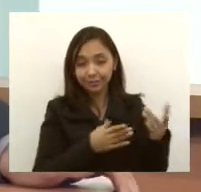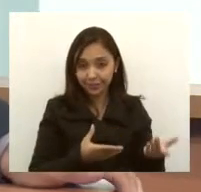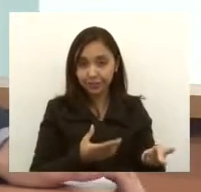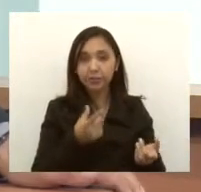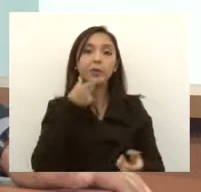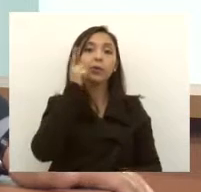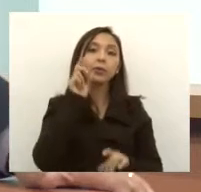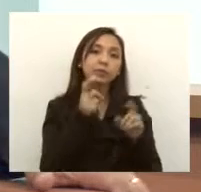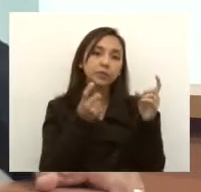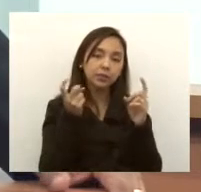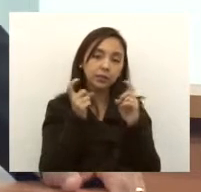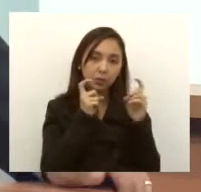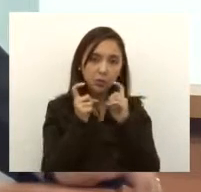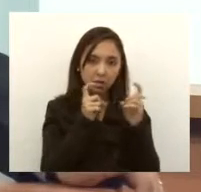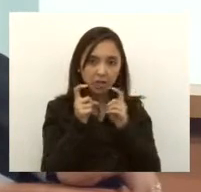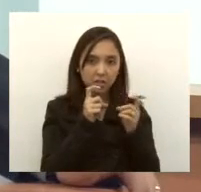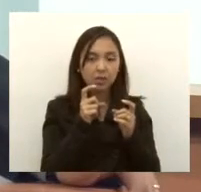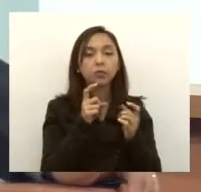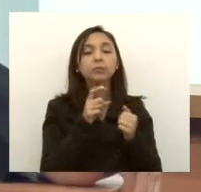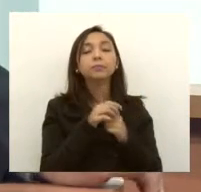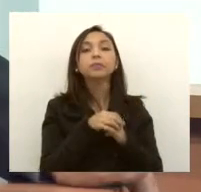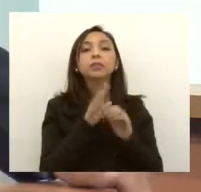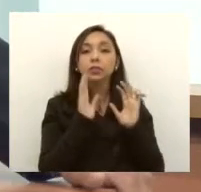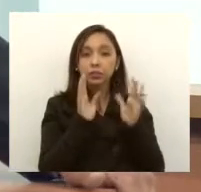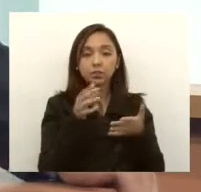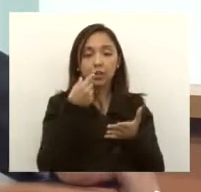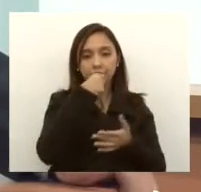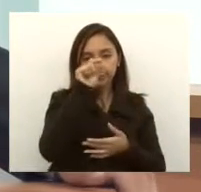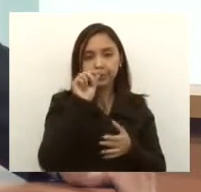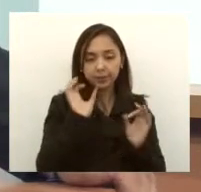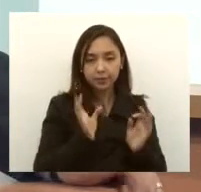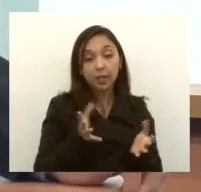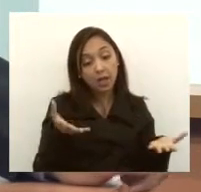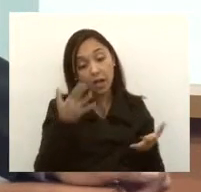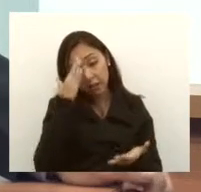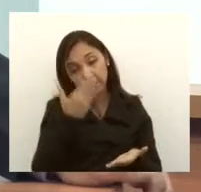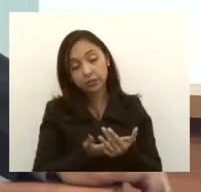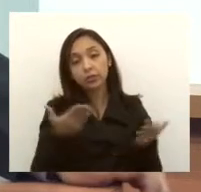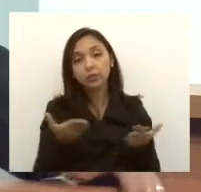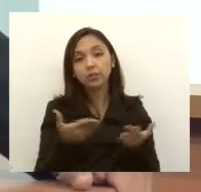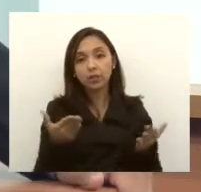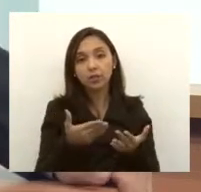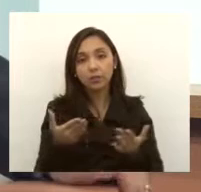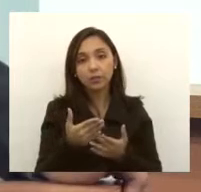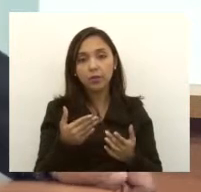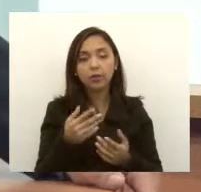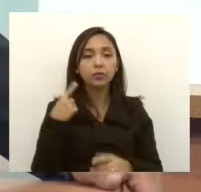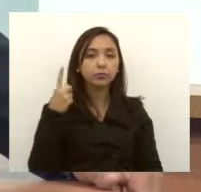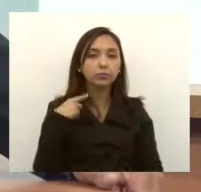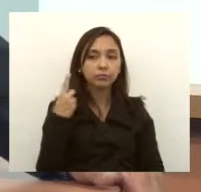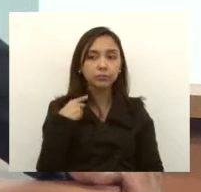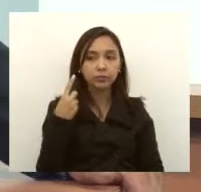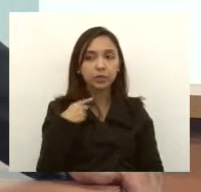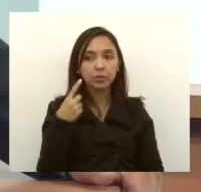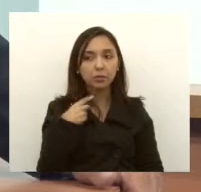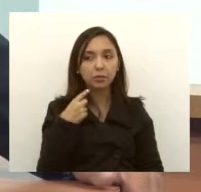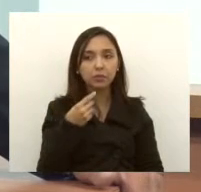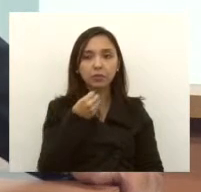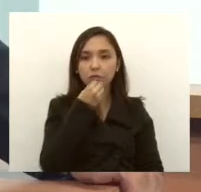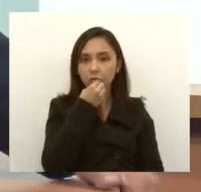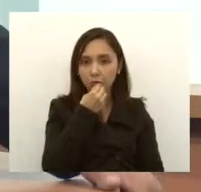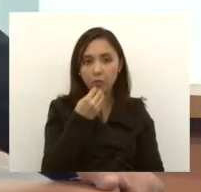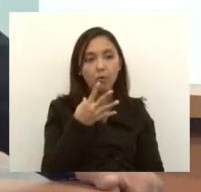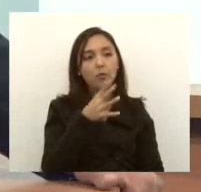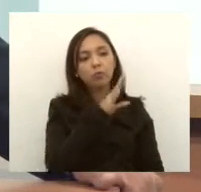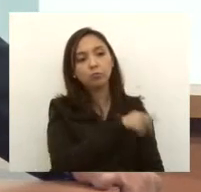com o secretário, foi acertado e acredito que agora, como diz um certo deputado, ficou bom para ambas